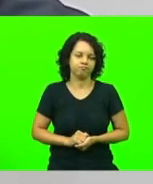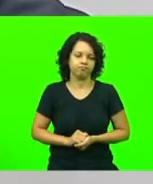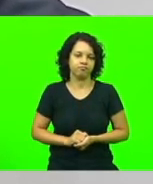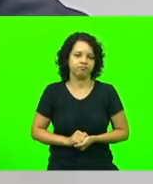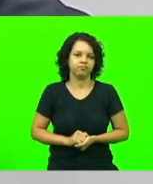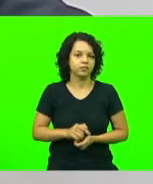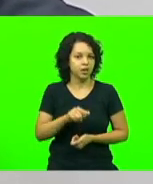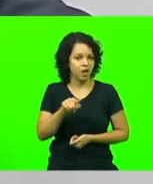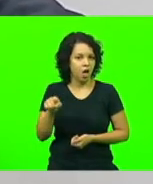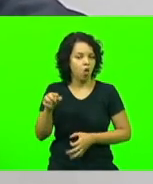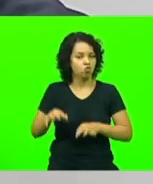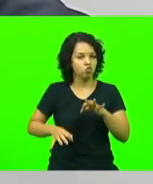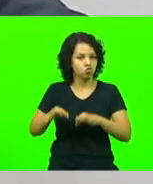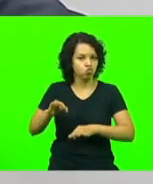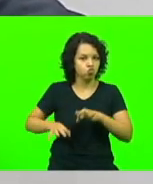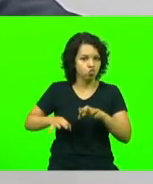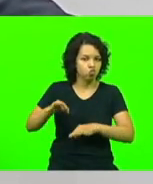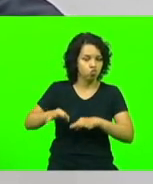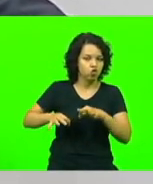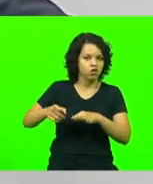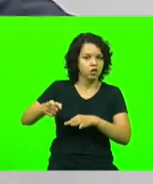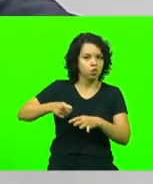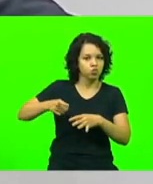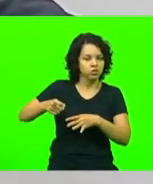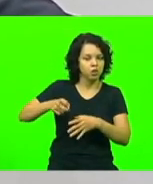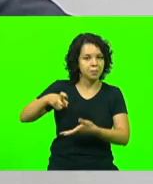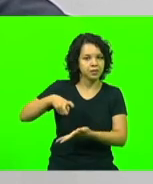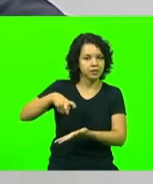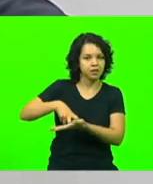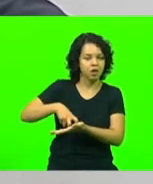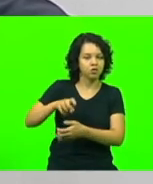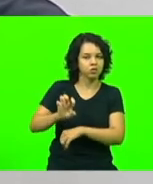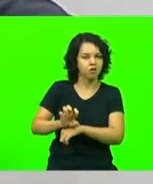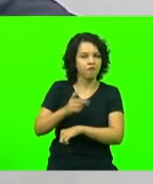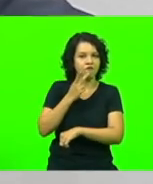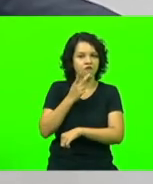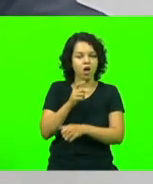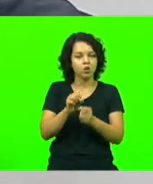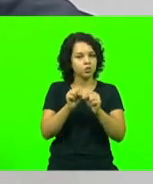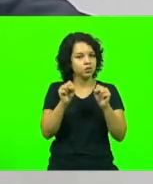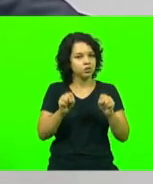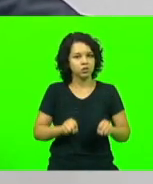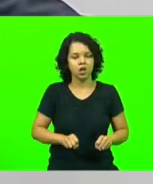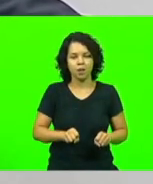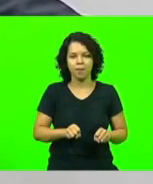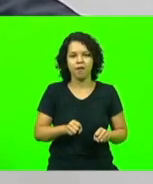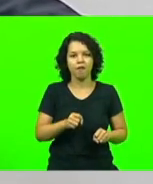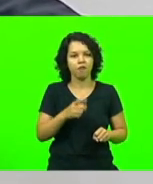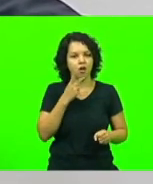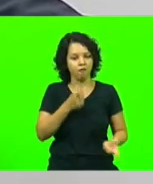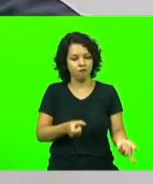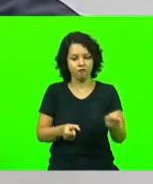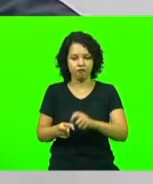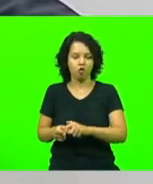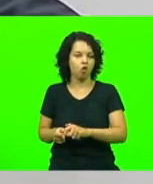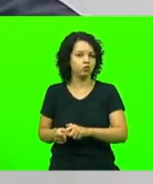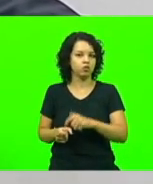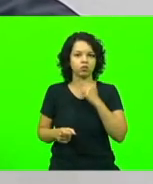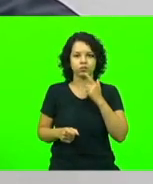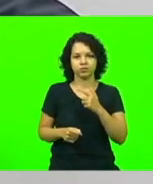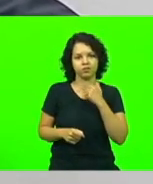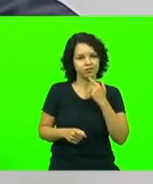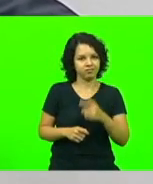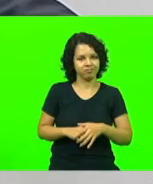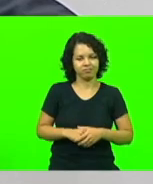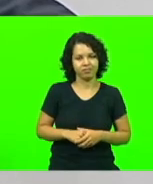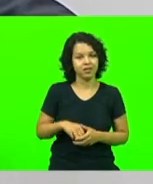Os próprios juízos de várias execuções penais do Estado de Santa Catarina dizem que o sistema não recupera. Se ele, de boca própria,